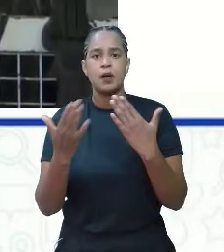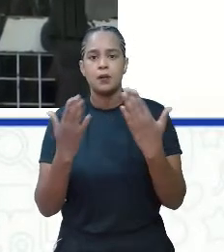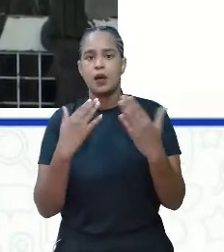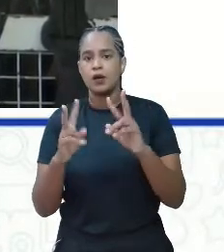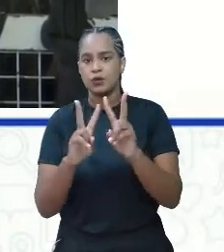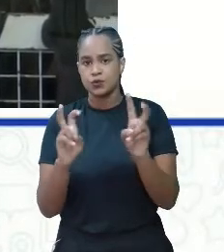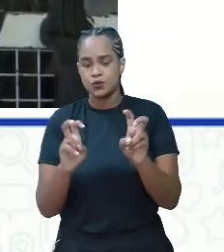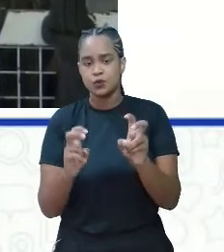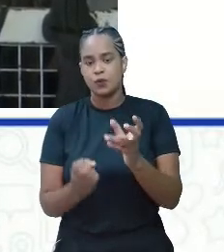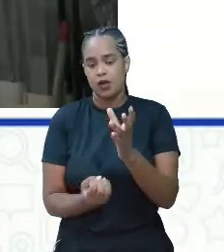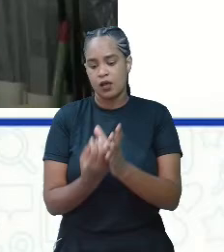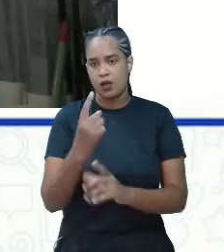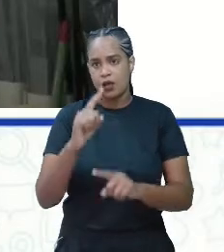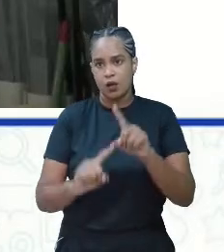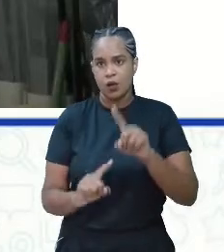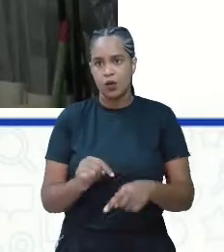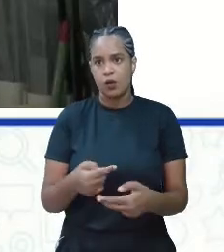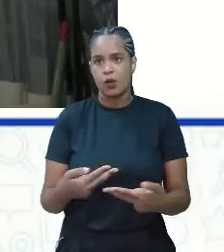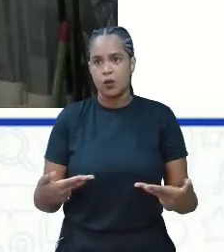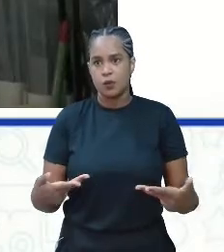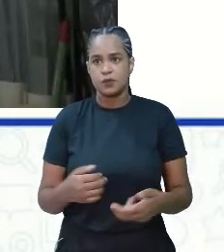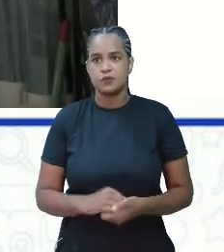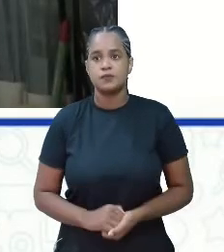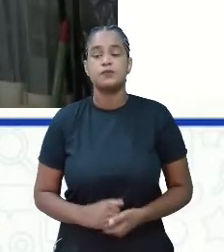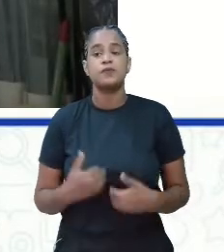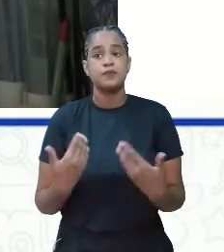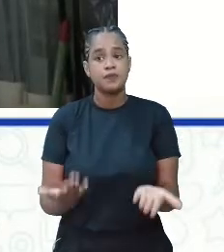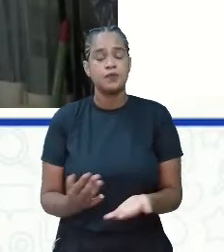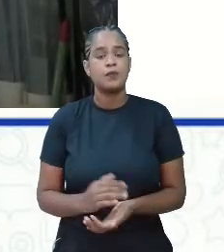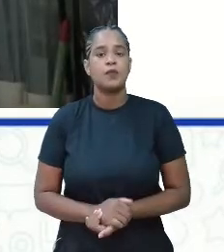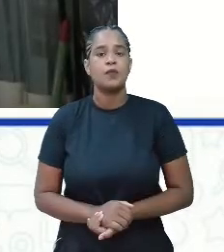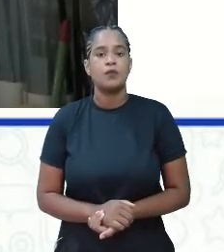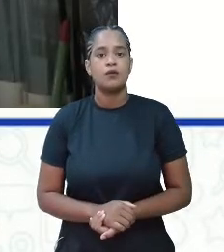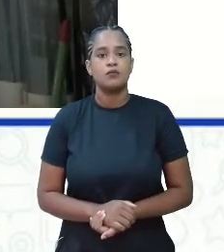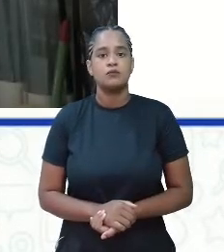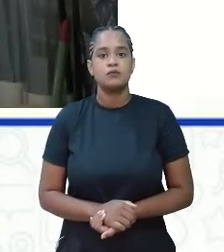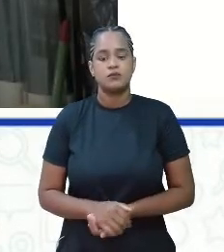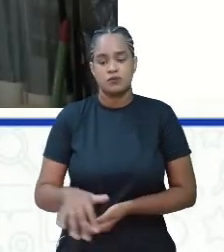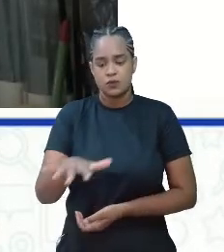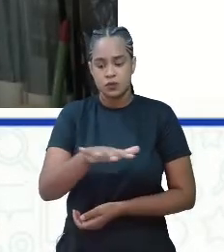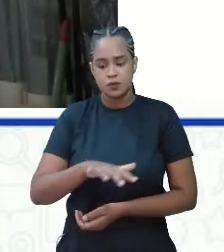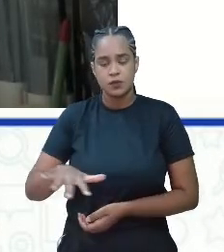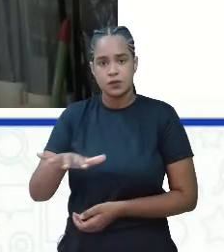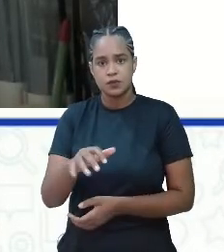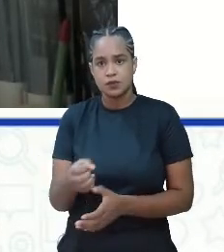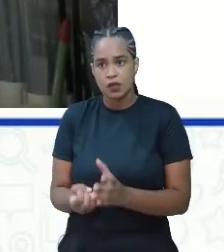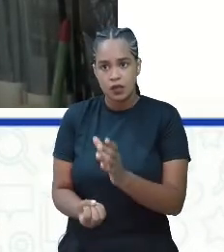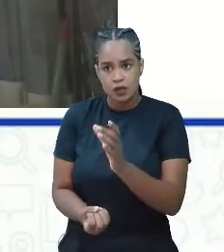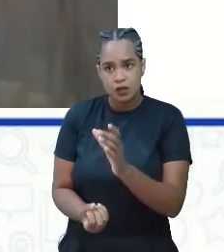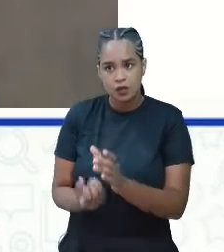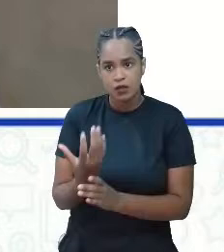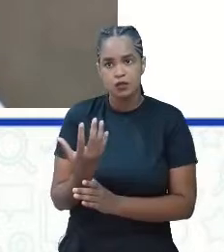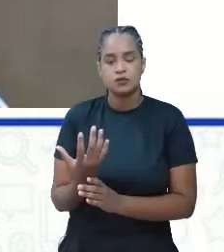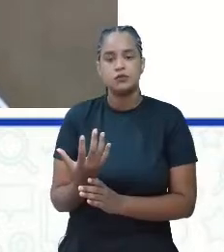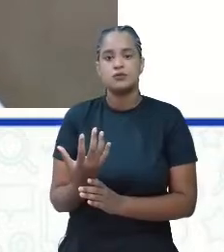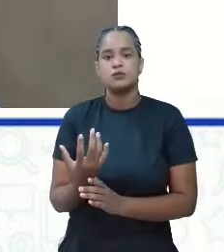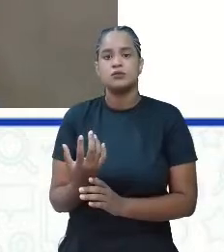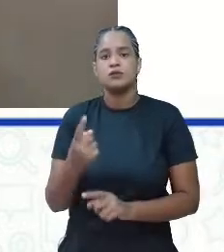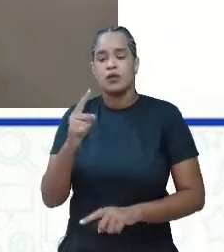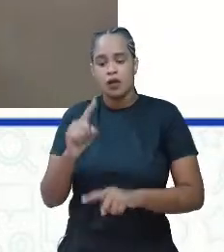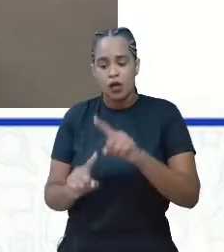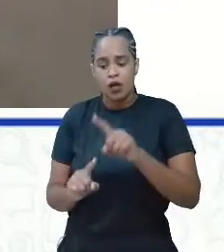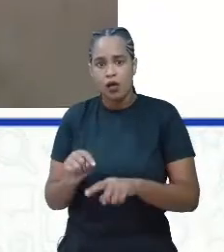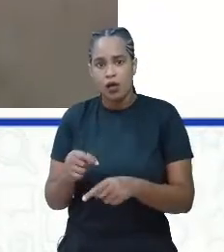sobre luthieria. A luthieria foi criada para o instrumento virar produto,